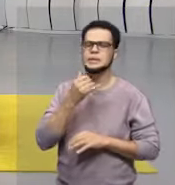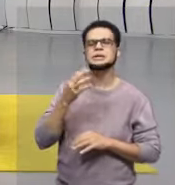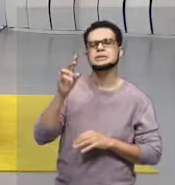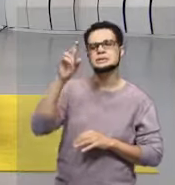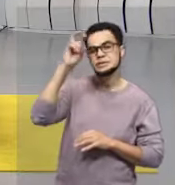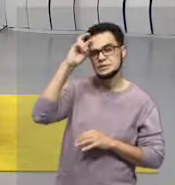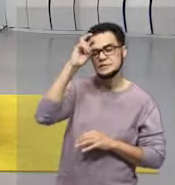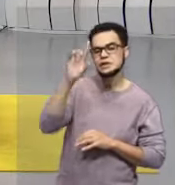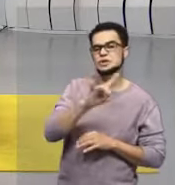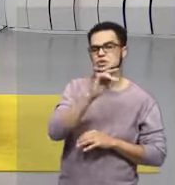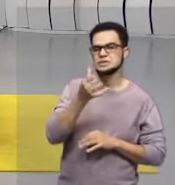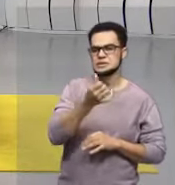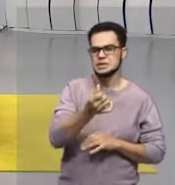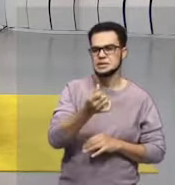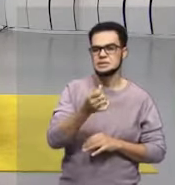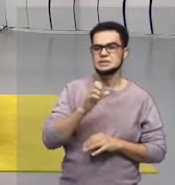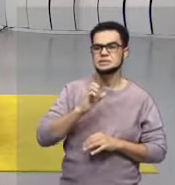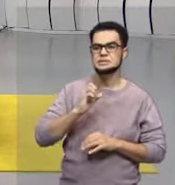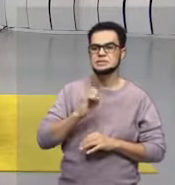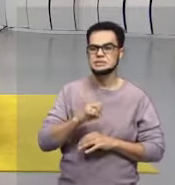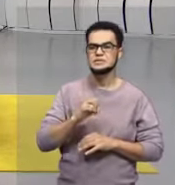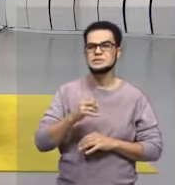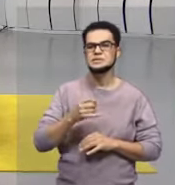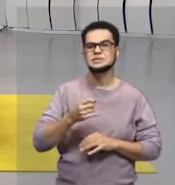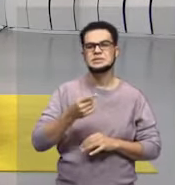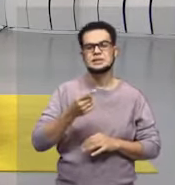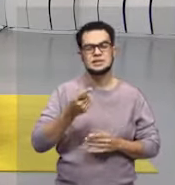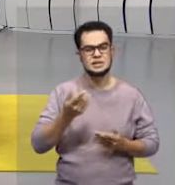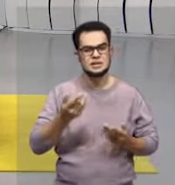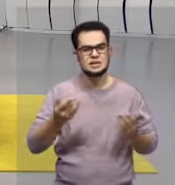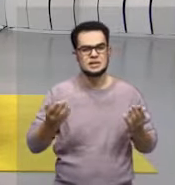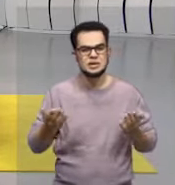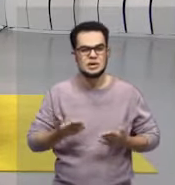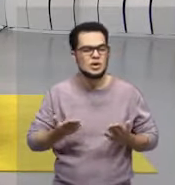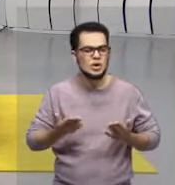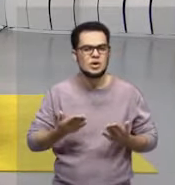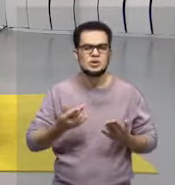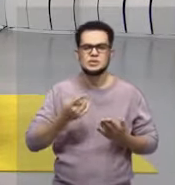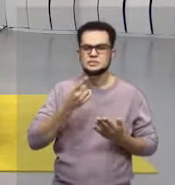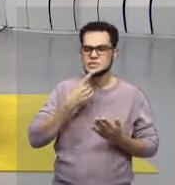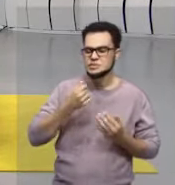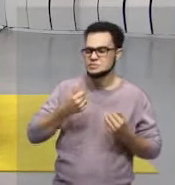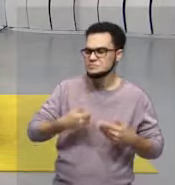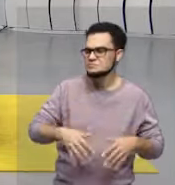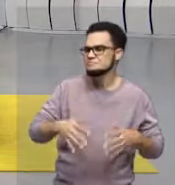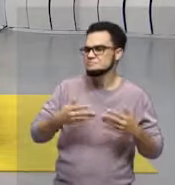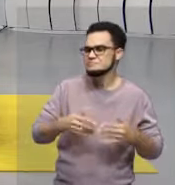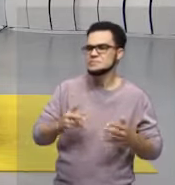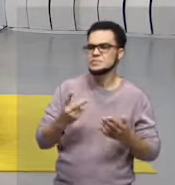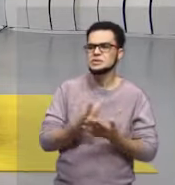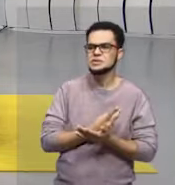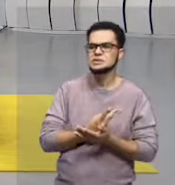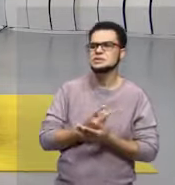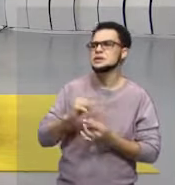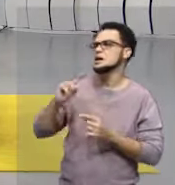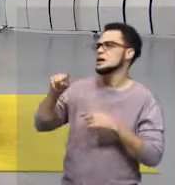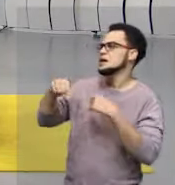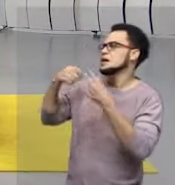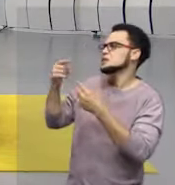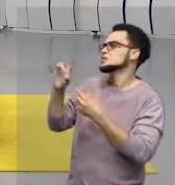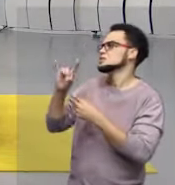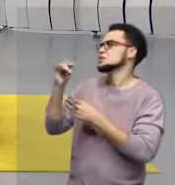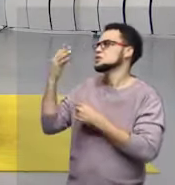você menstruou hoje, se anota no calendário. Ah, menstruei de novo no outro mês, no dia 4. E você